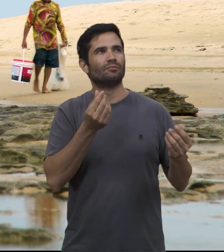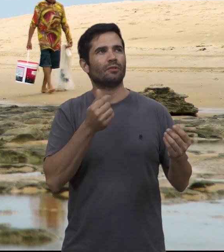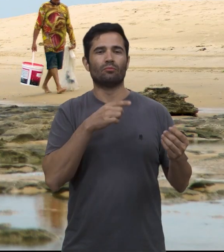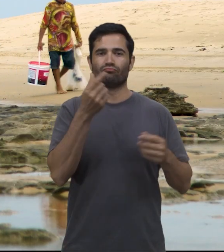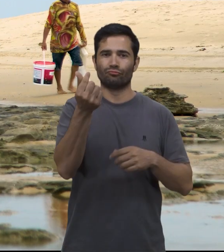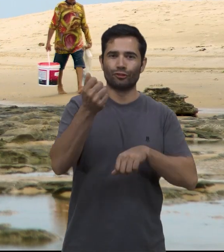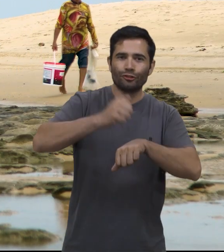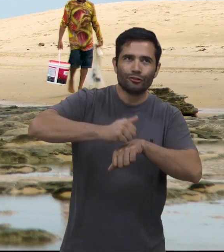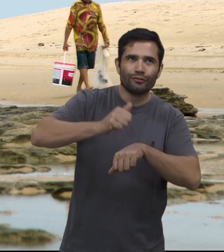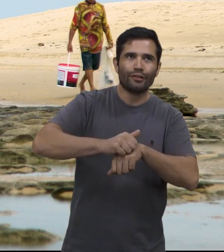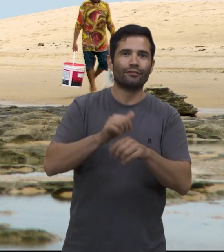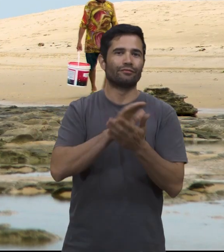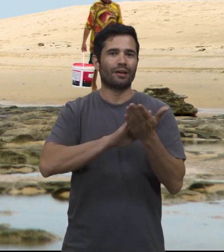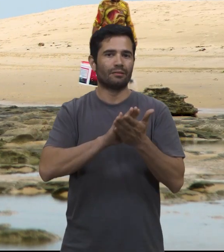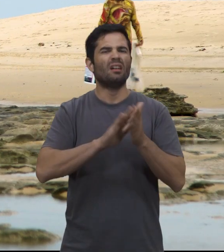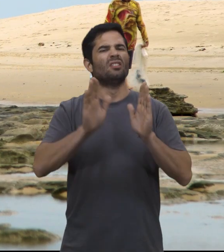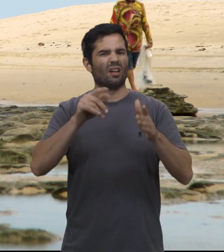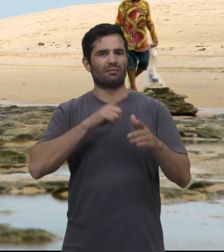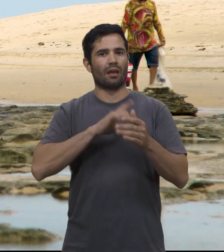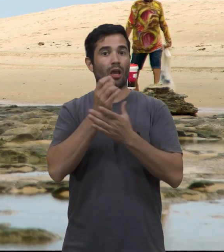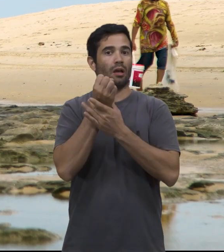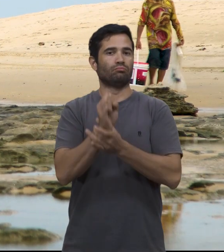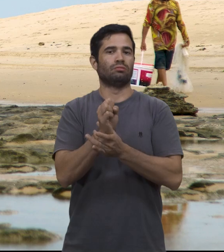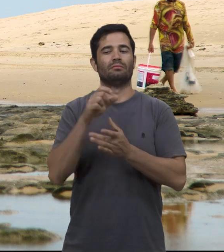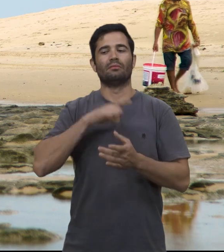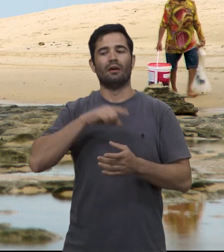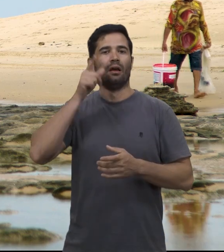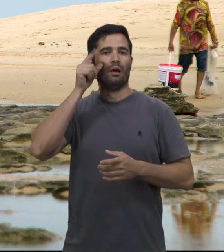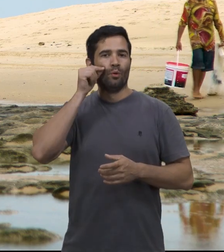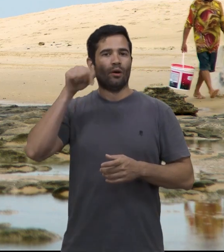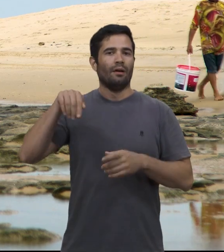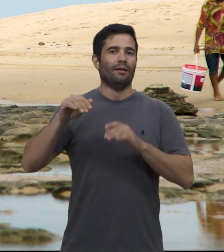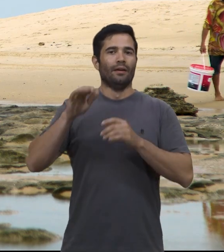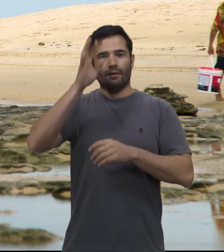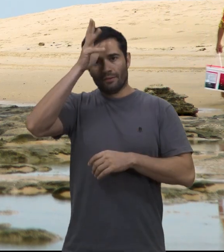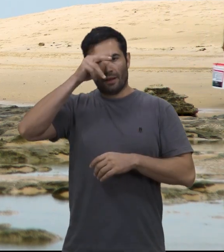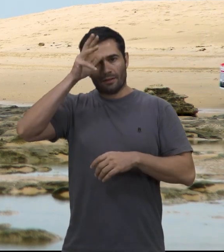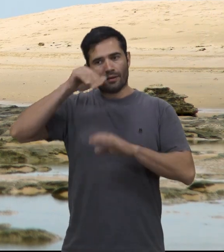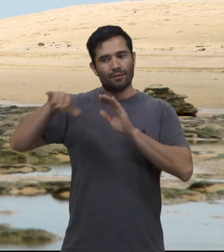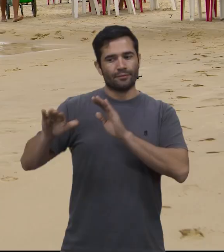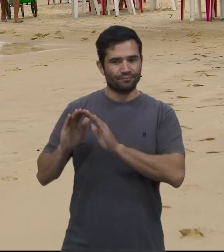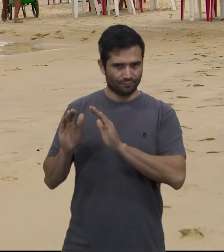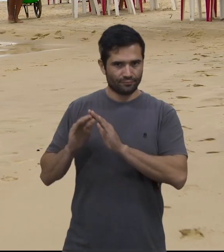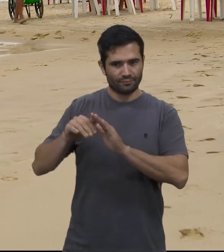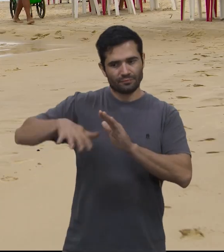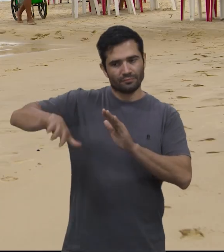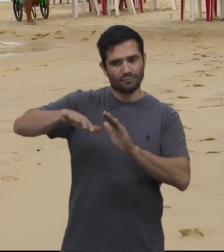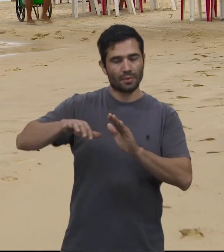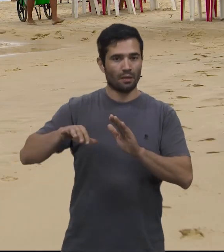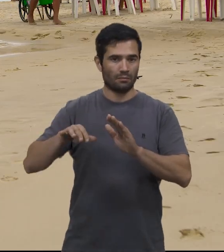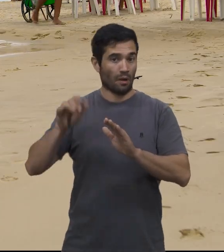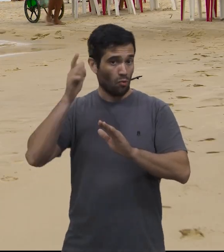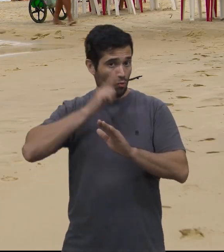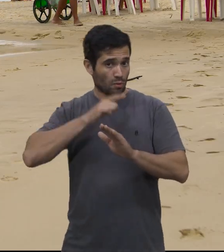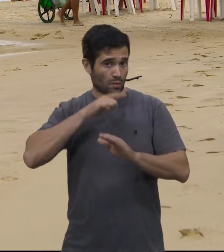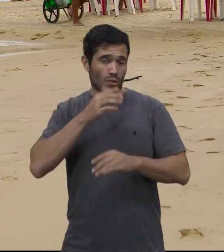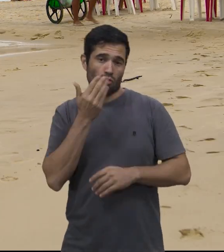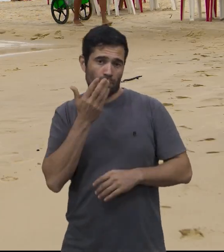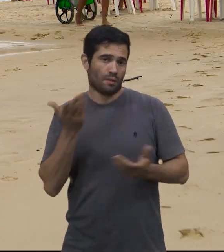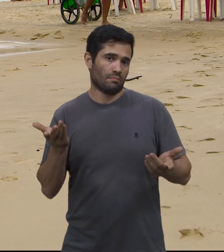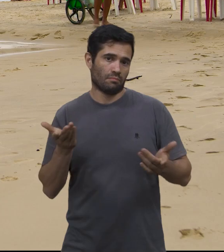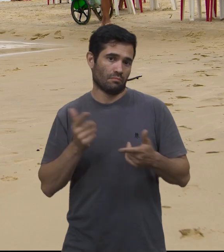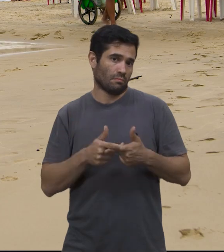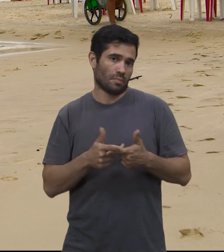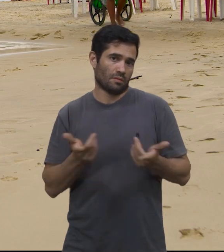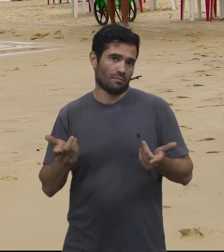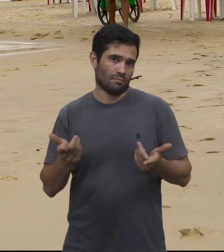tem uma coisa, um dinheiro, né? A gente já tem um frango, uma galinha em casa, no nosso quintal, pra gente pra sobreviver, né?